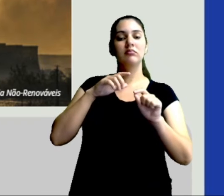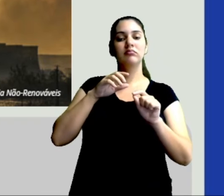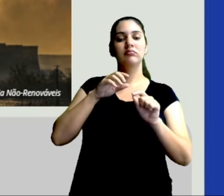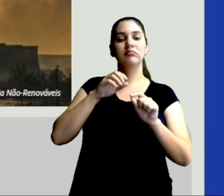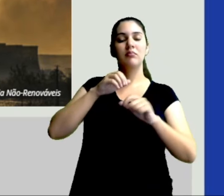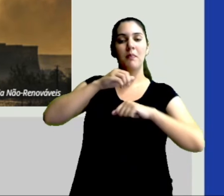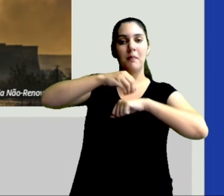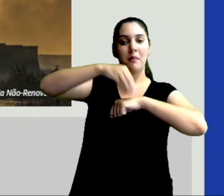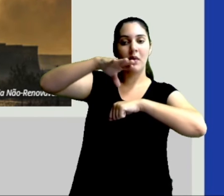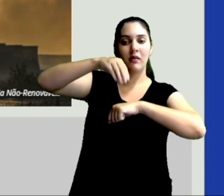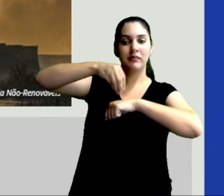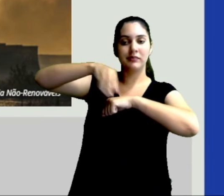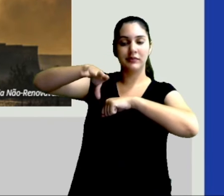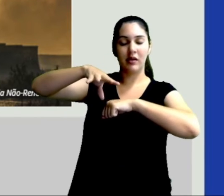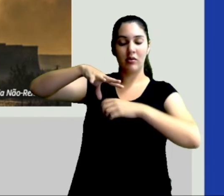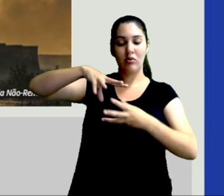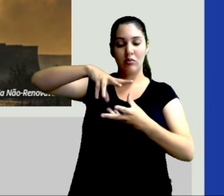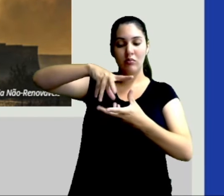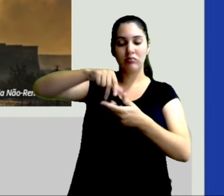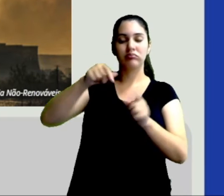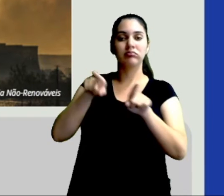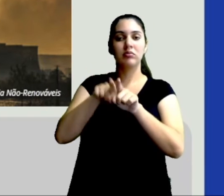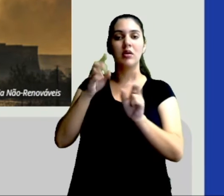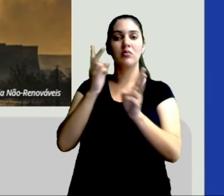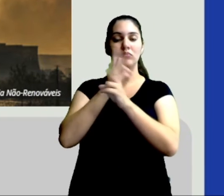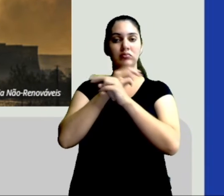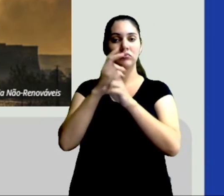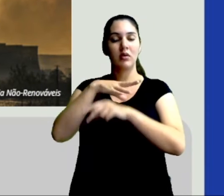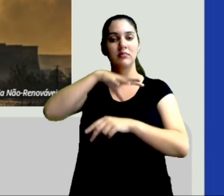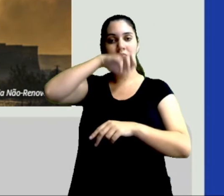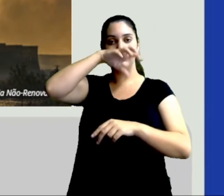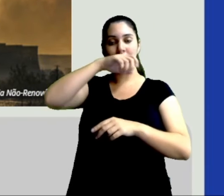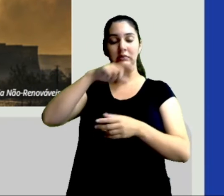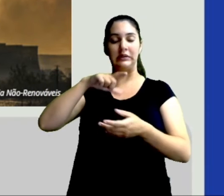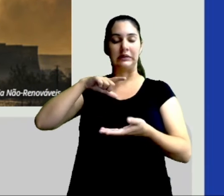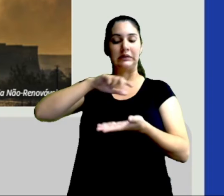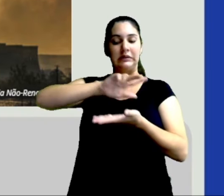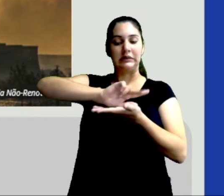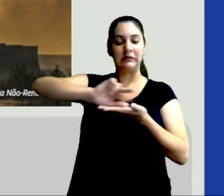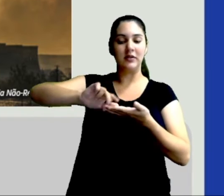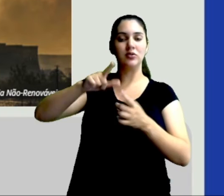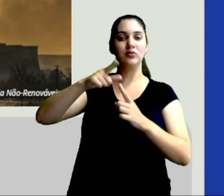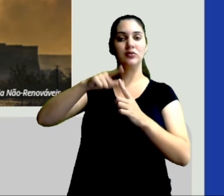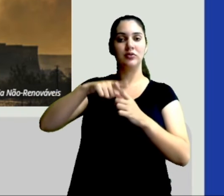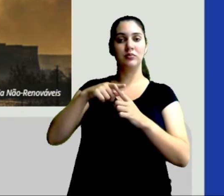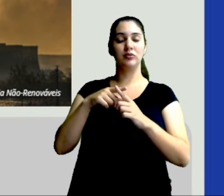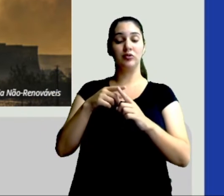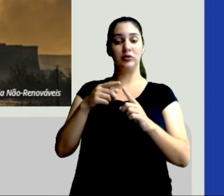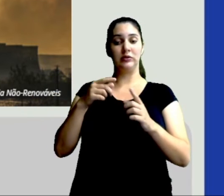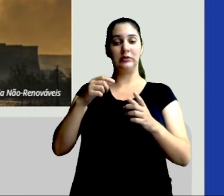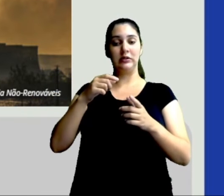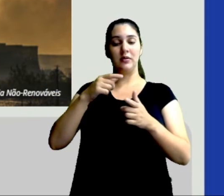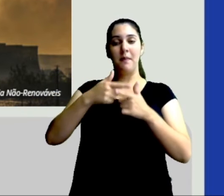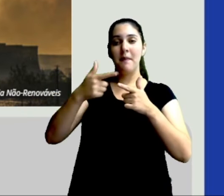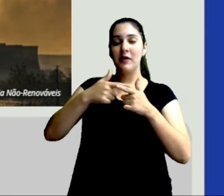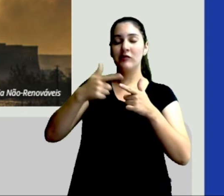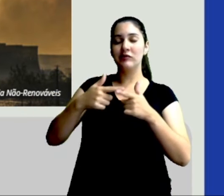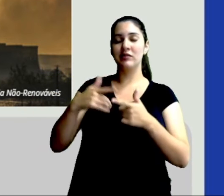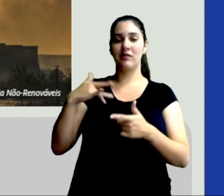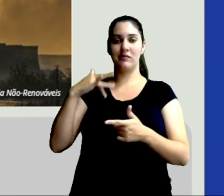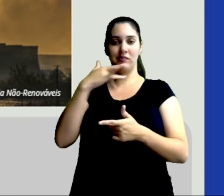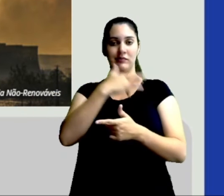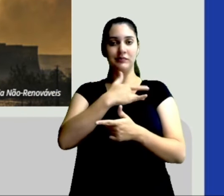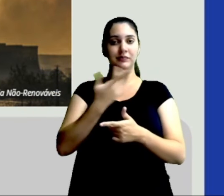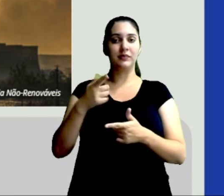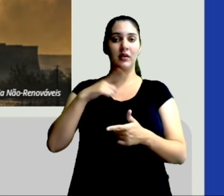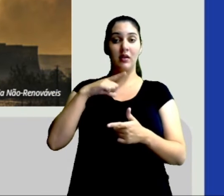né, para a nossa atmosfera, para o ar que a gente respira, vários tipos de compostos poluentes. Então a gente vê que as energias